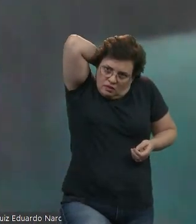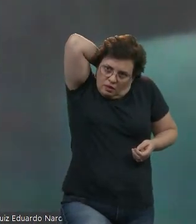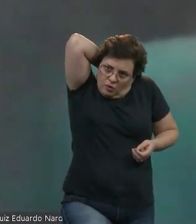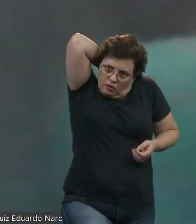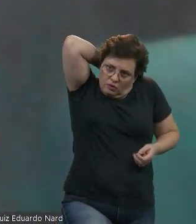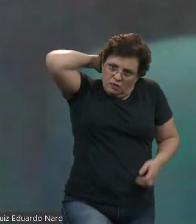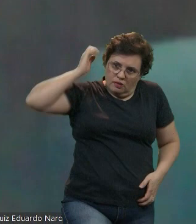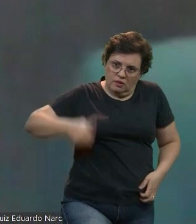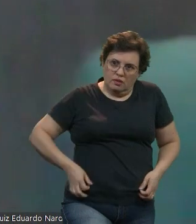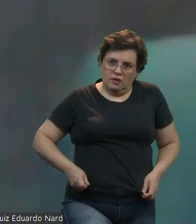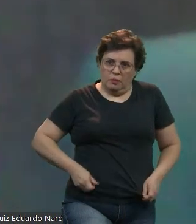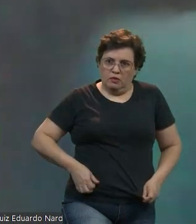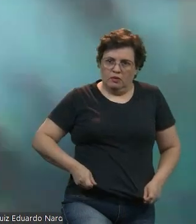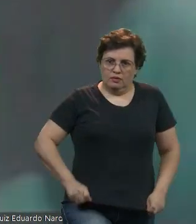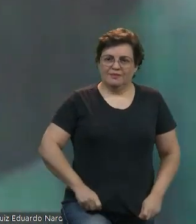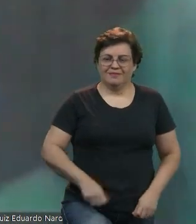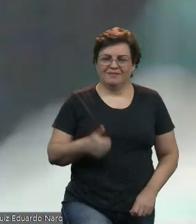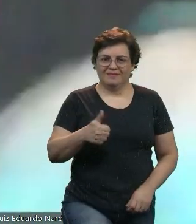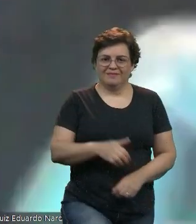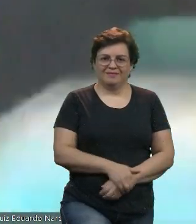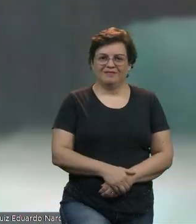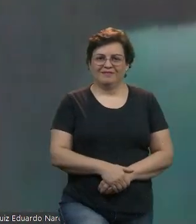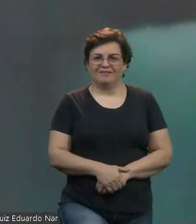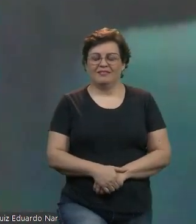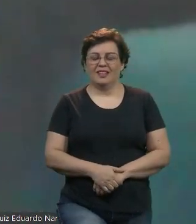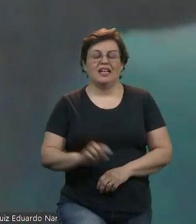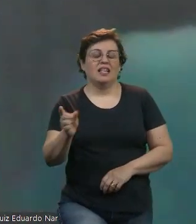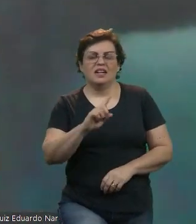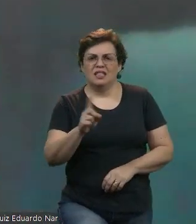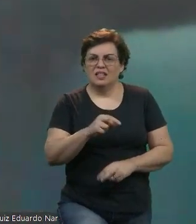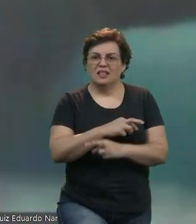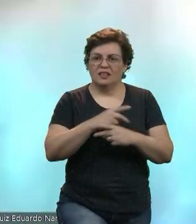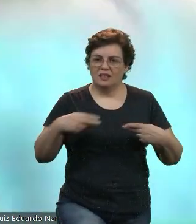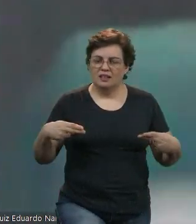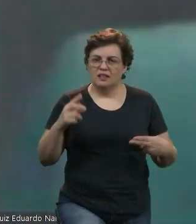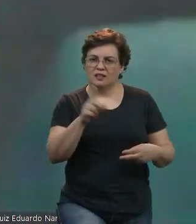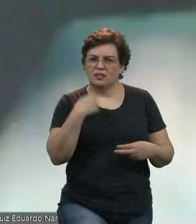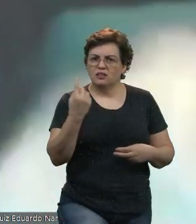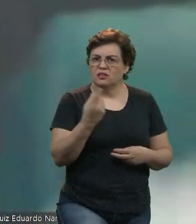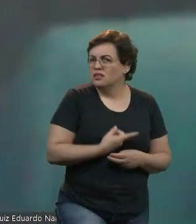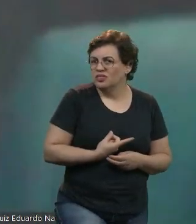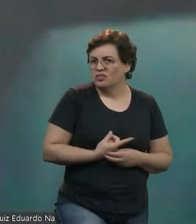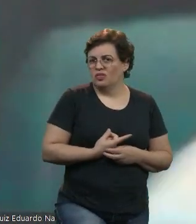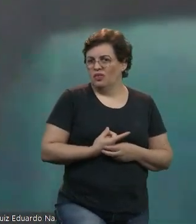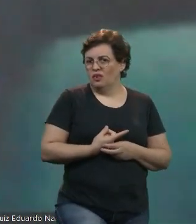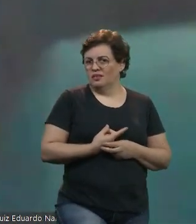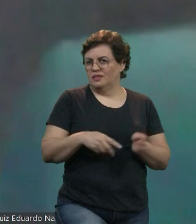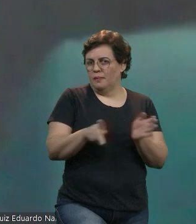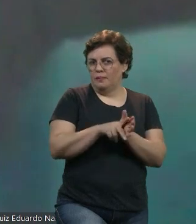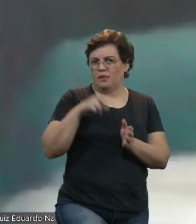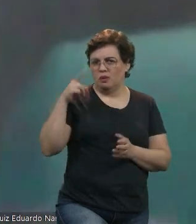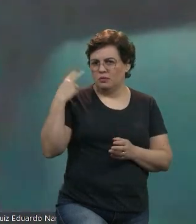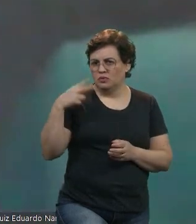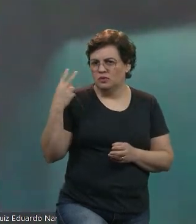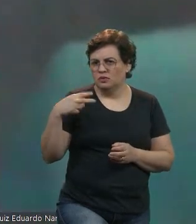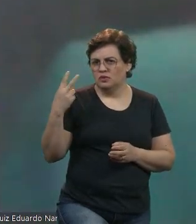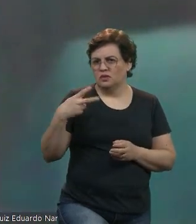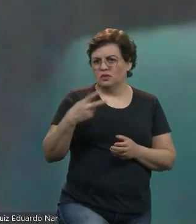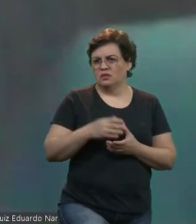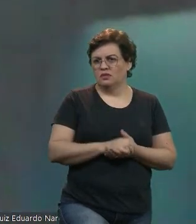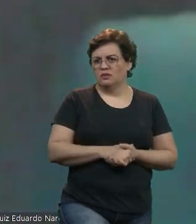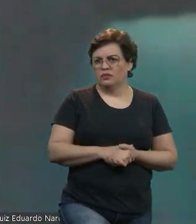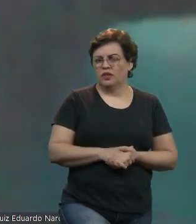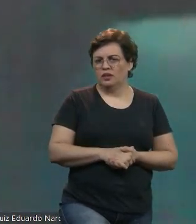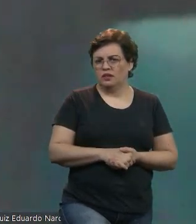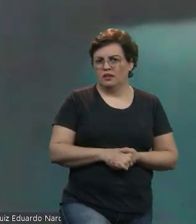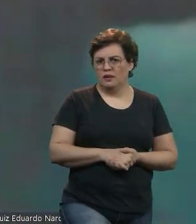traz desgaste, não são iniciativas nossas, não são iniciativas de vereadores. Pelo contrário,